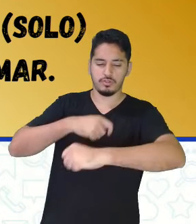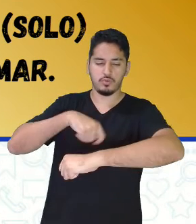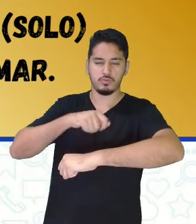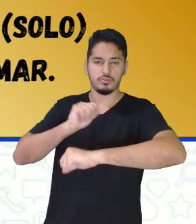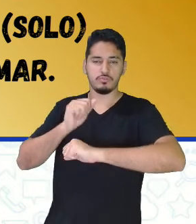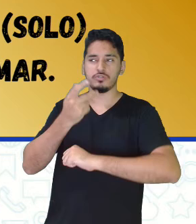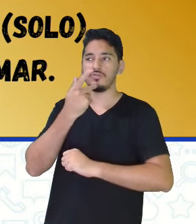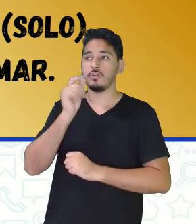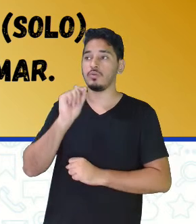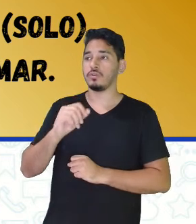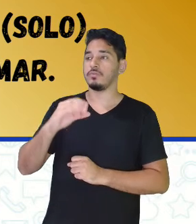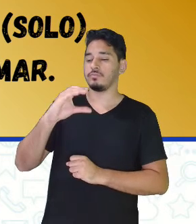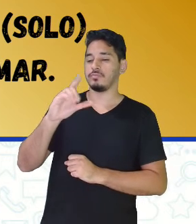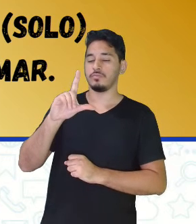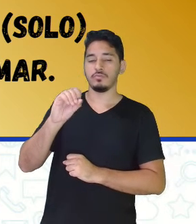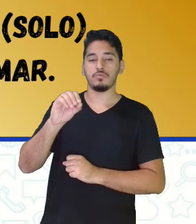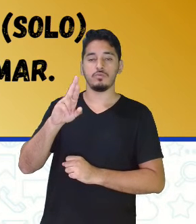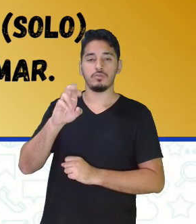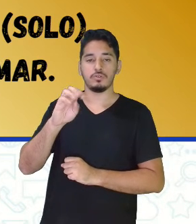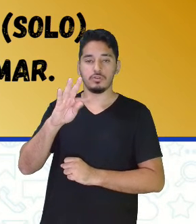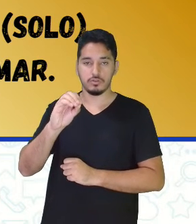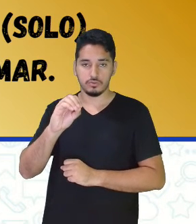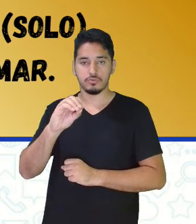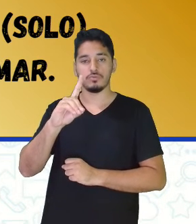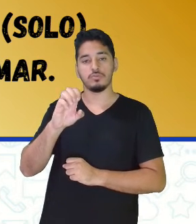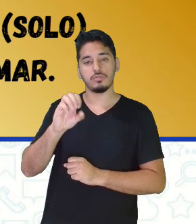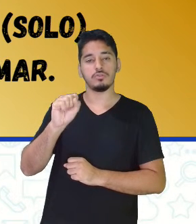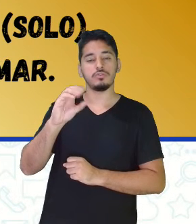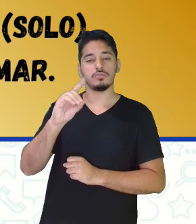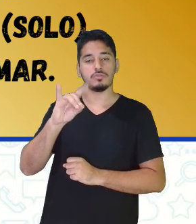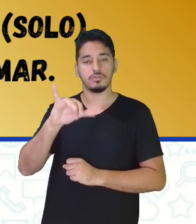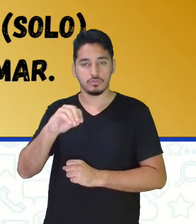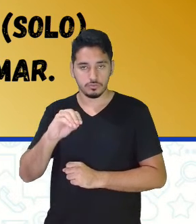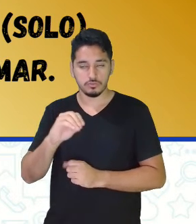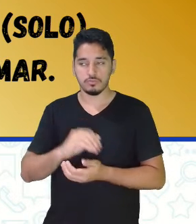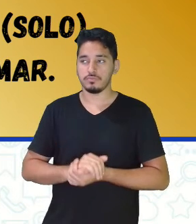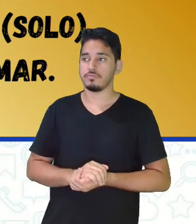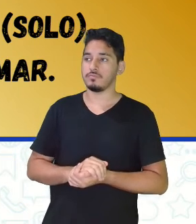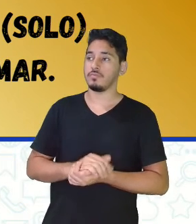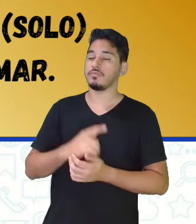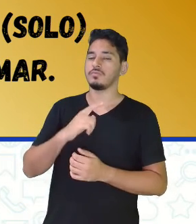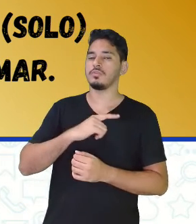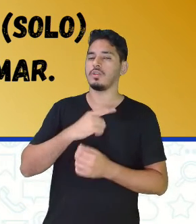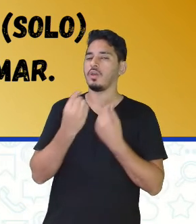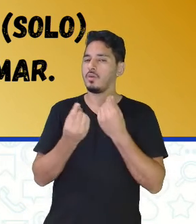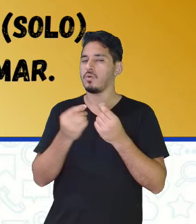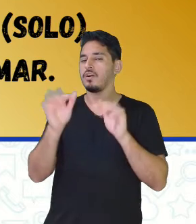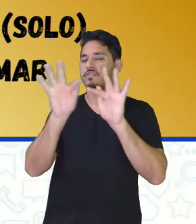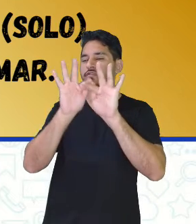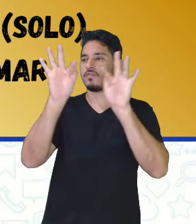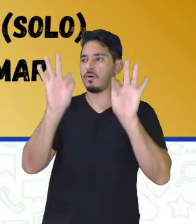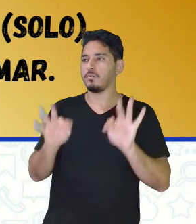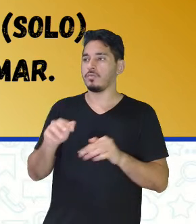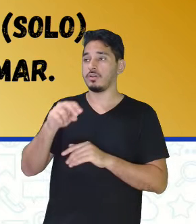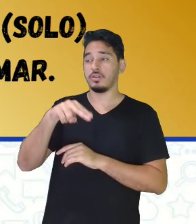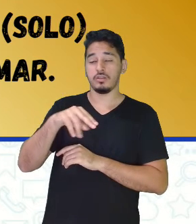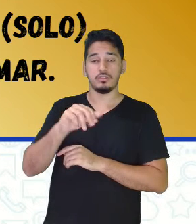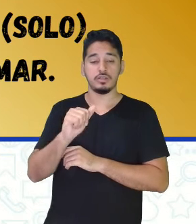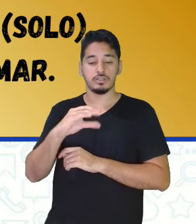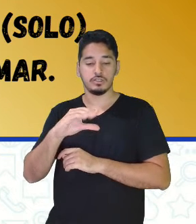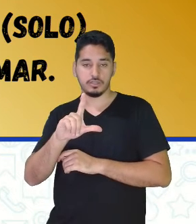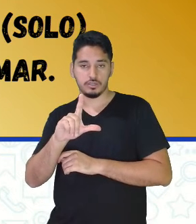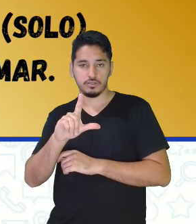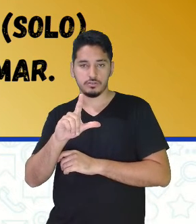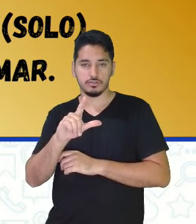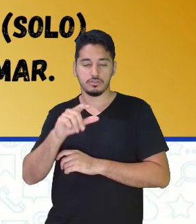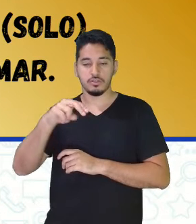ser chamado de cloreto de sódio, né, quimicamente. Ele tem uma fórmula que é NaCl,